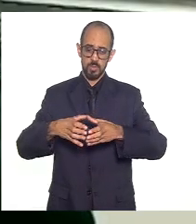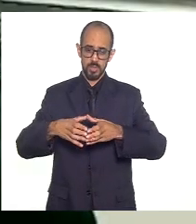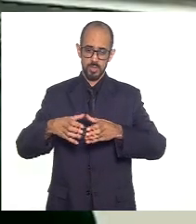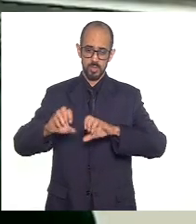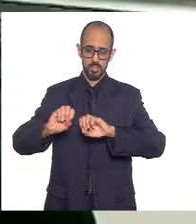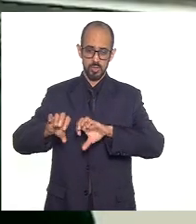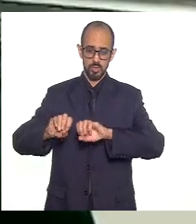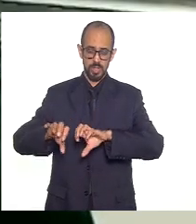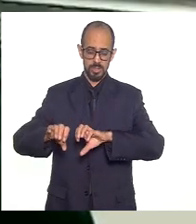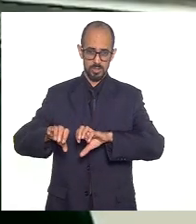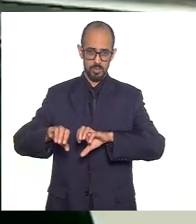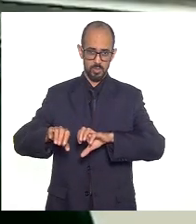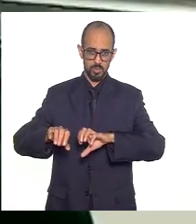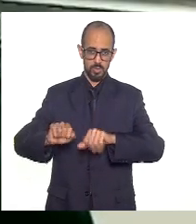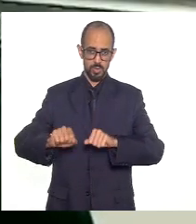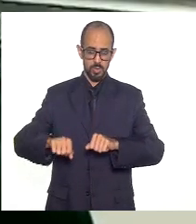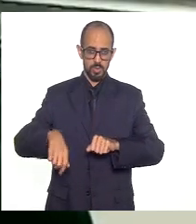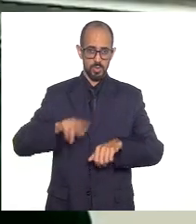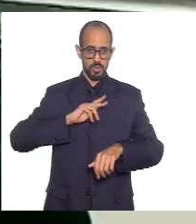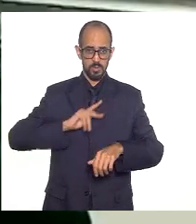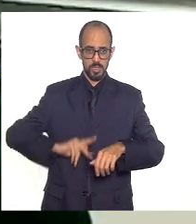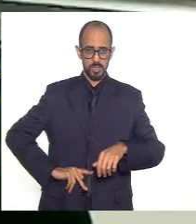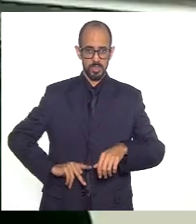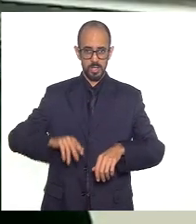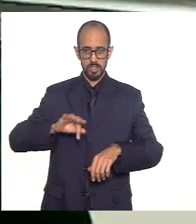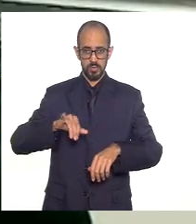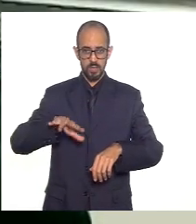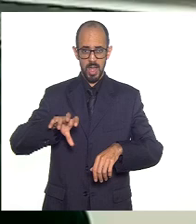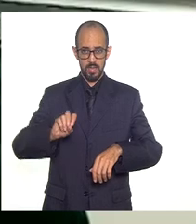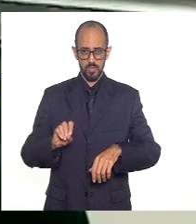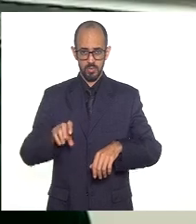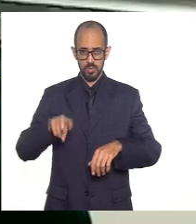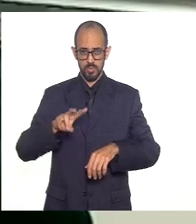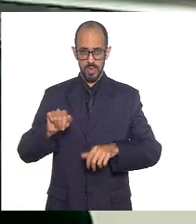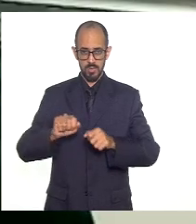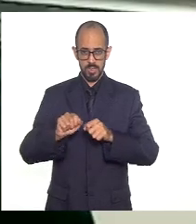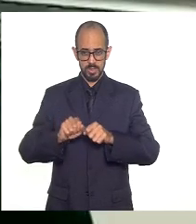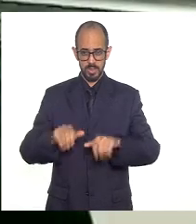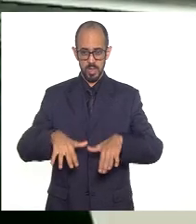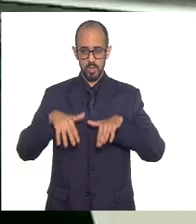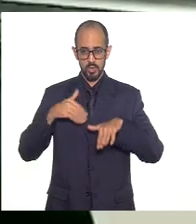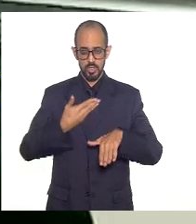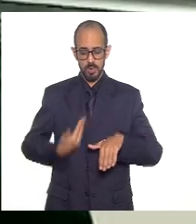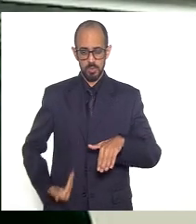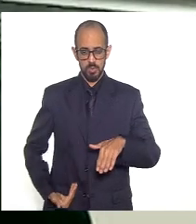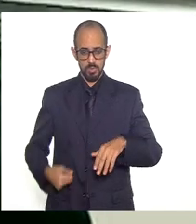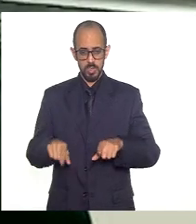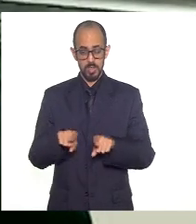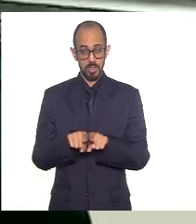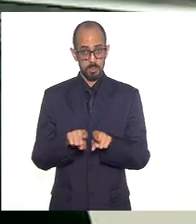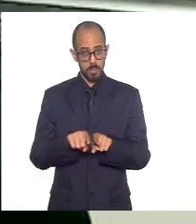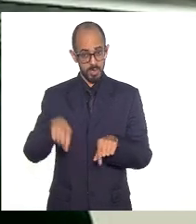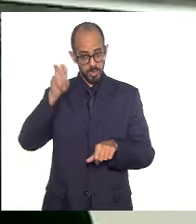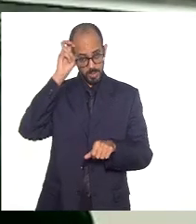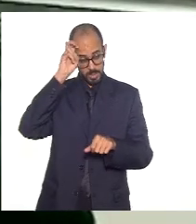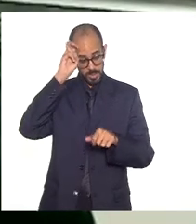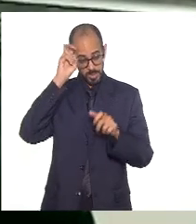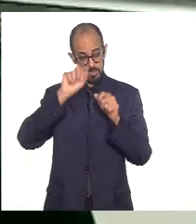Educação, presidida pelo deputado Serafim, vai tomar da audiência pública e já na quinta-feira